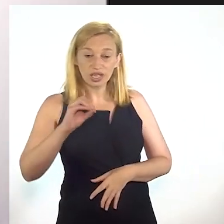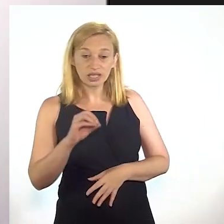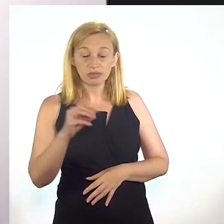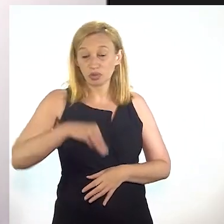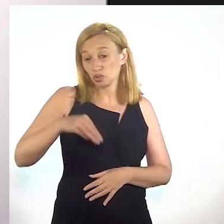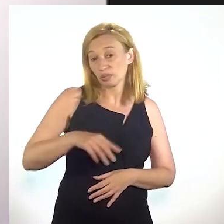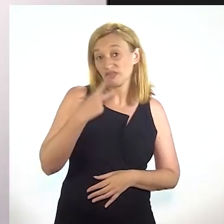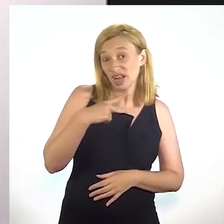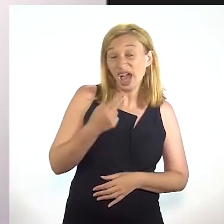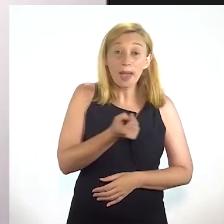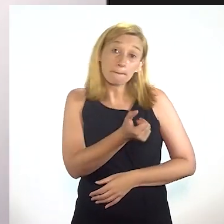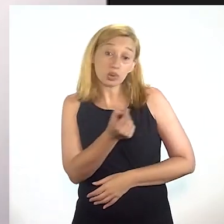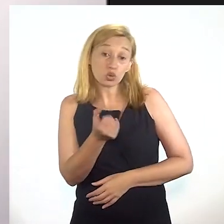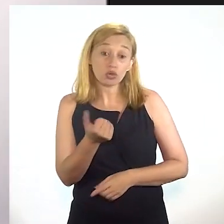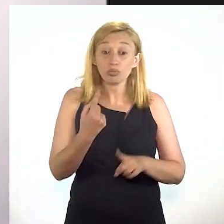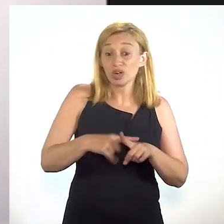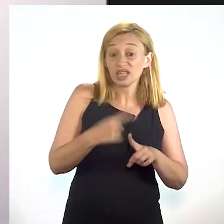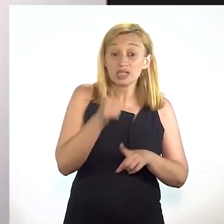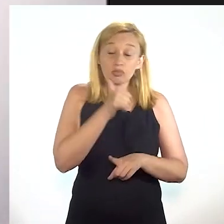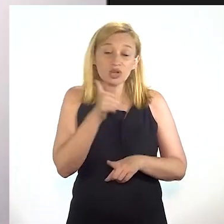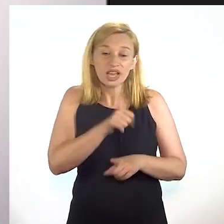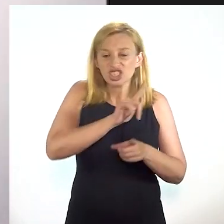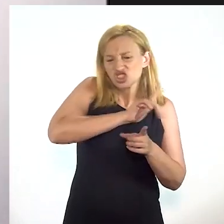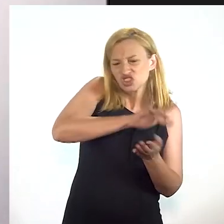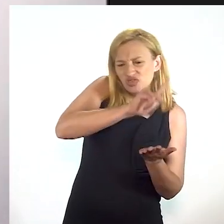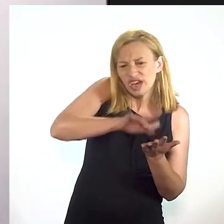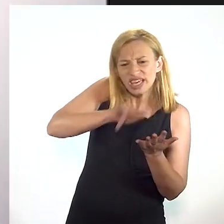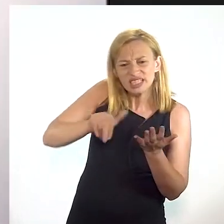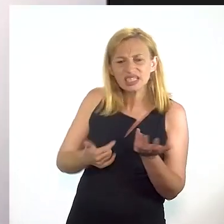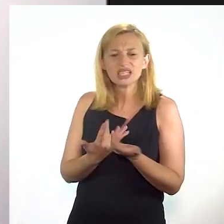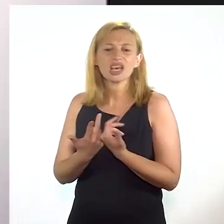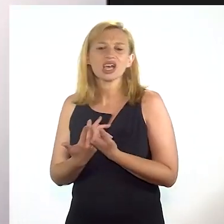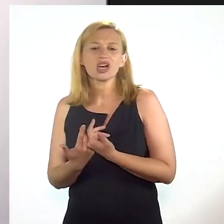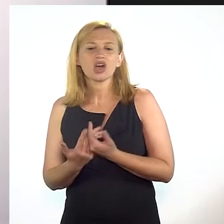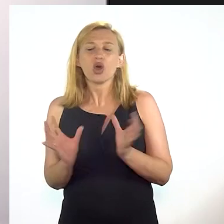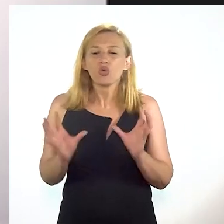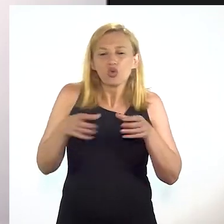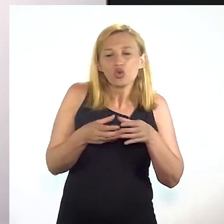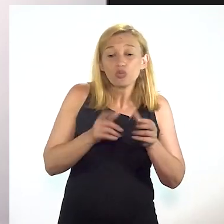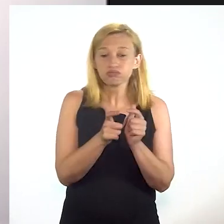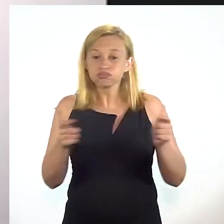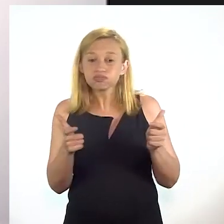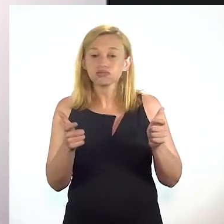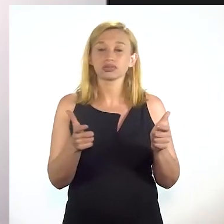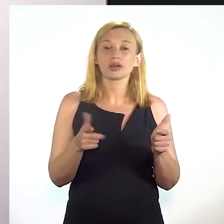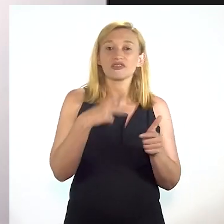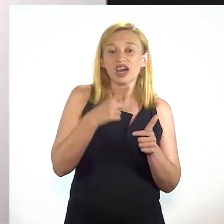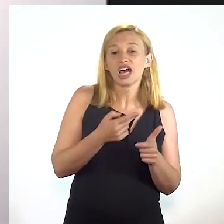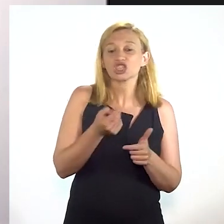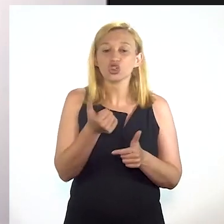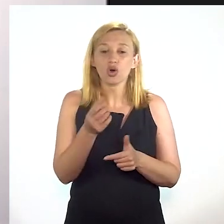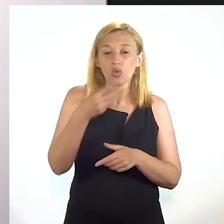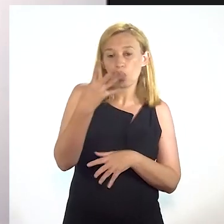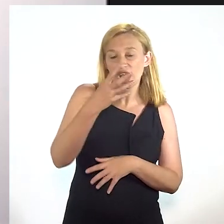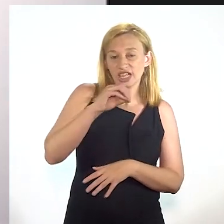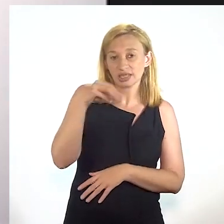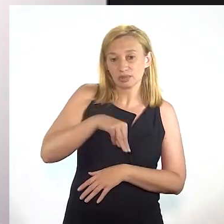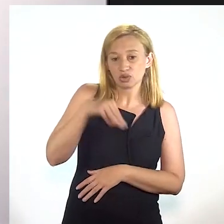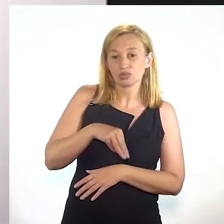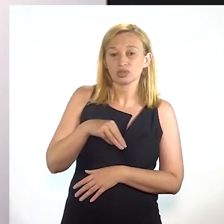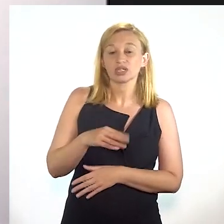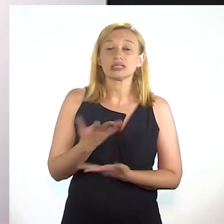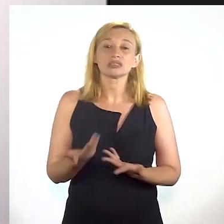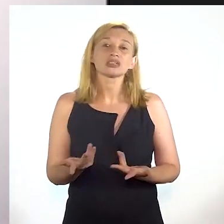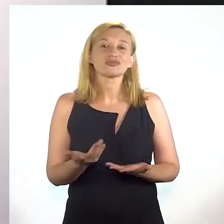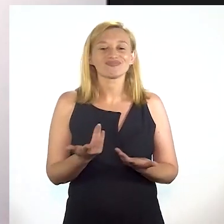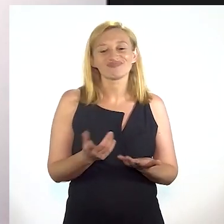licença, senão você vai ficar só 40 minutos para falar, é muito pouco, porque são mulheres diversas, é um grupo muito grande